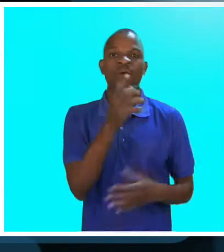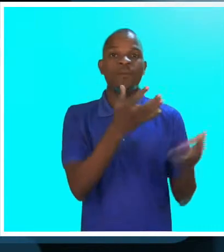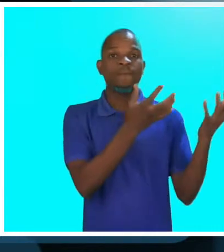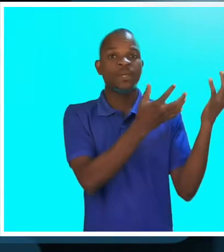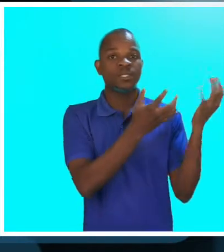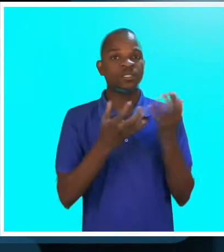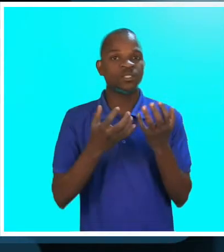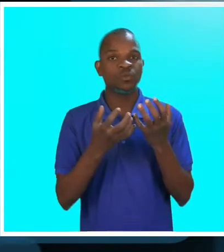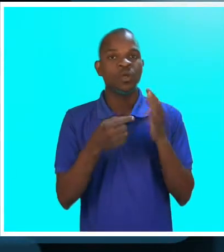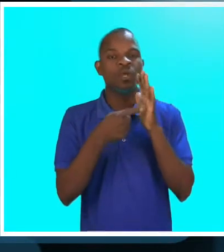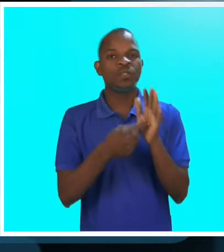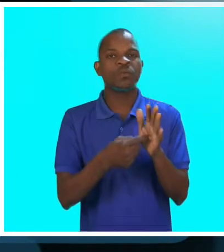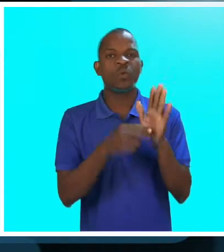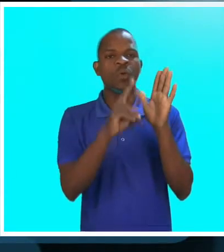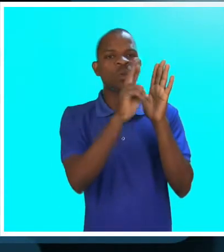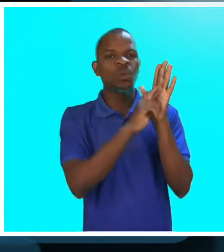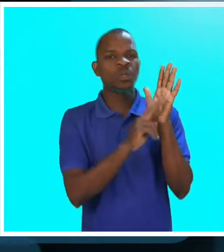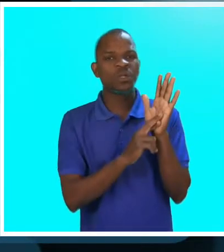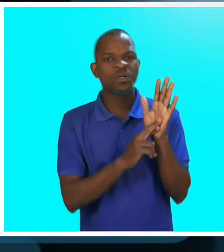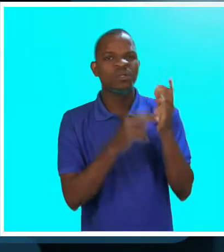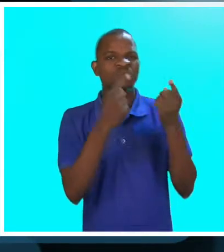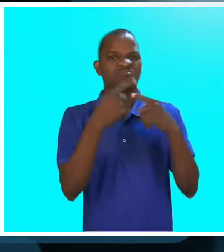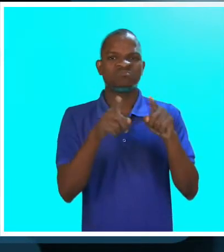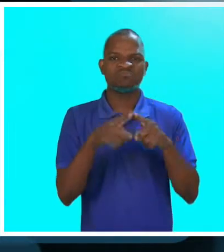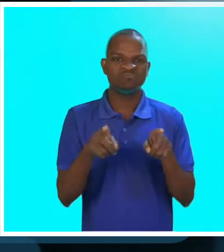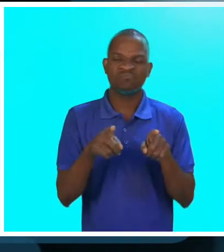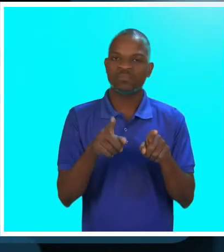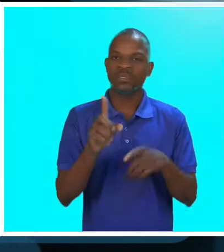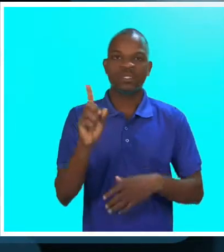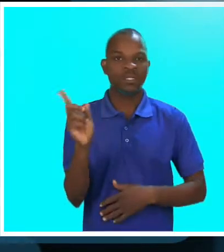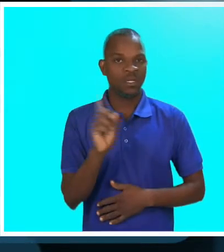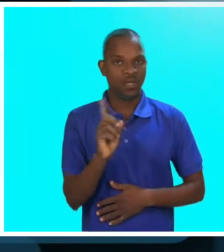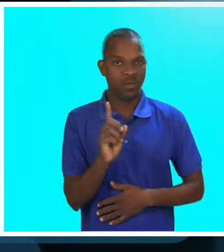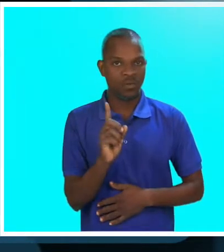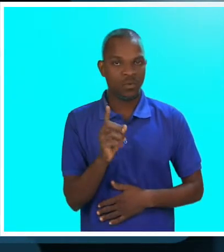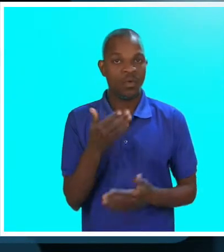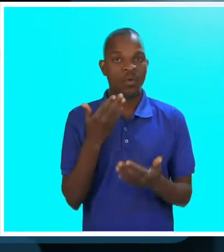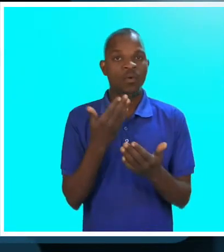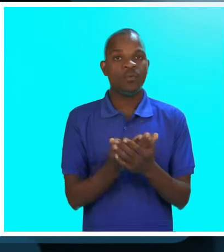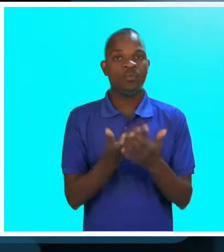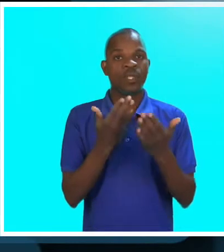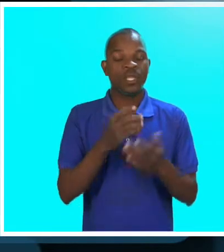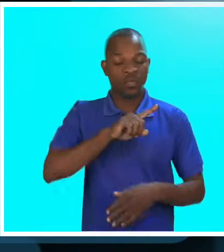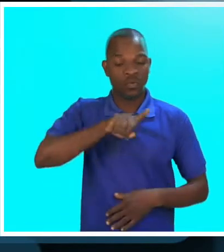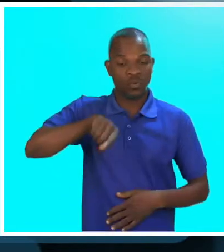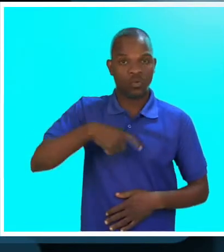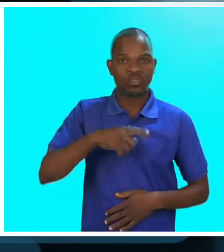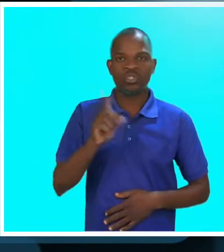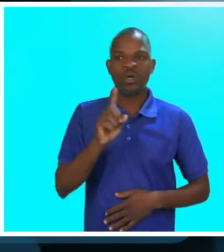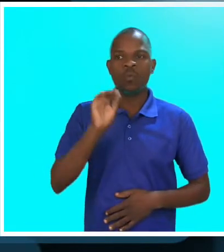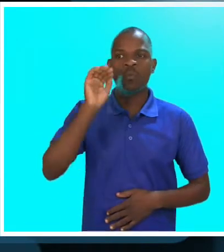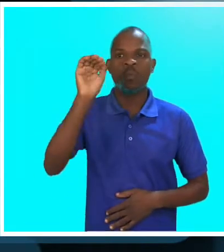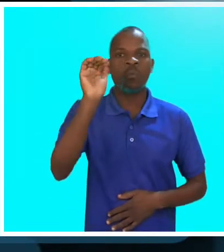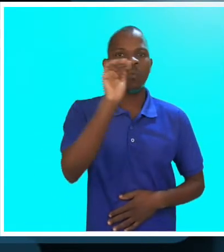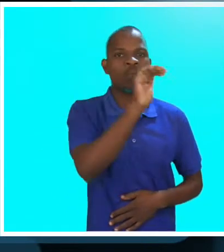deficiência não precisam ter um determinado requisito